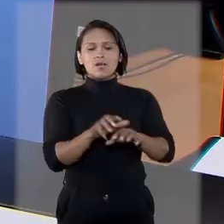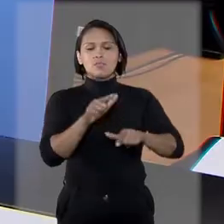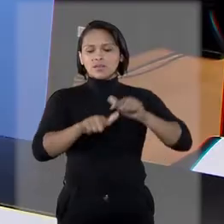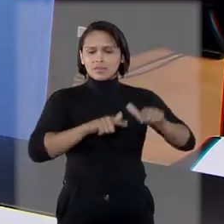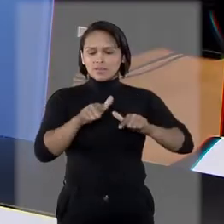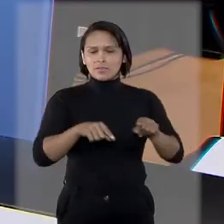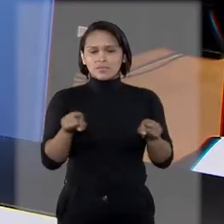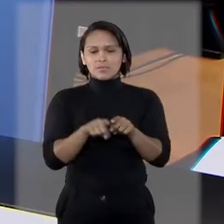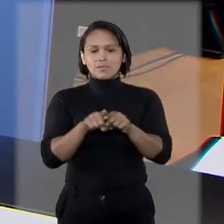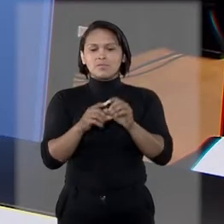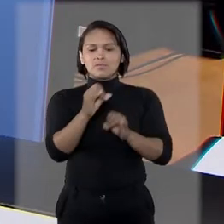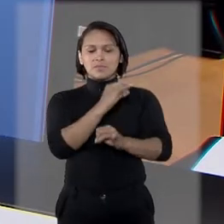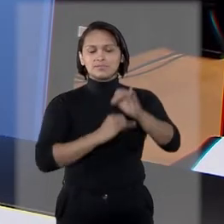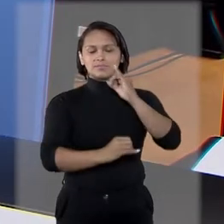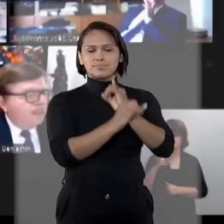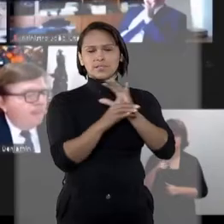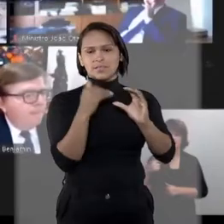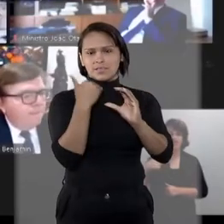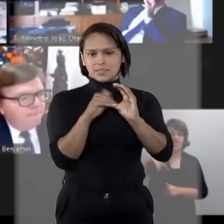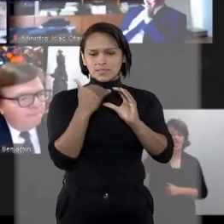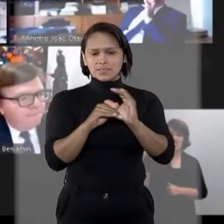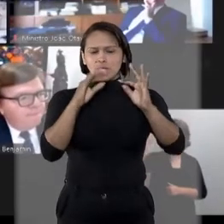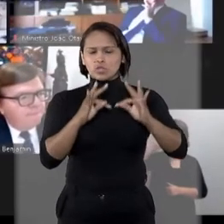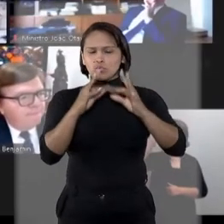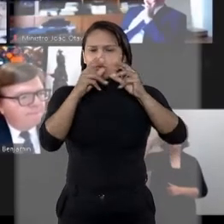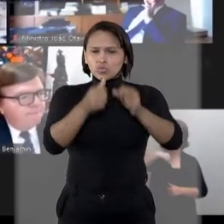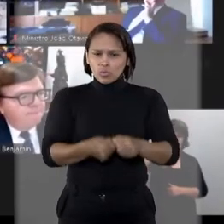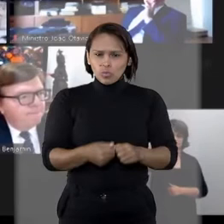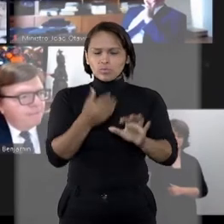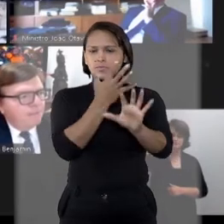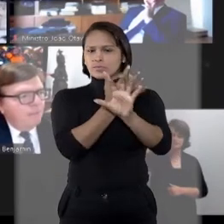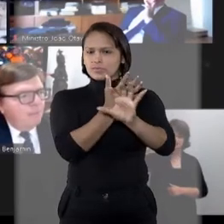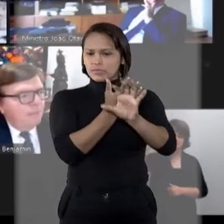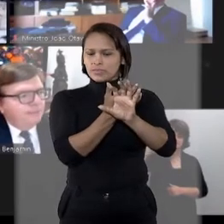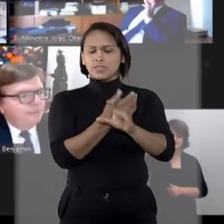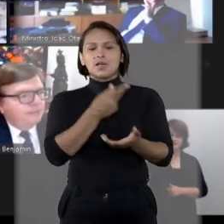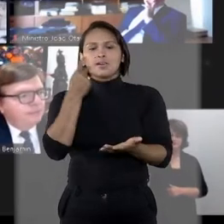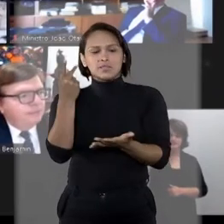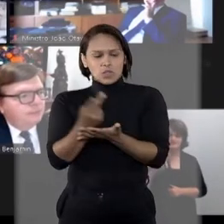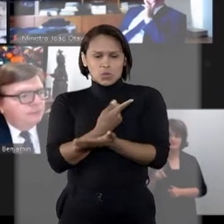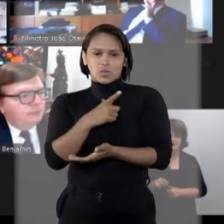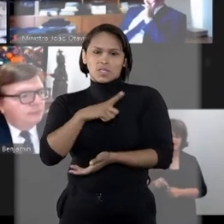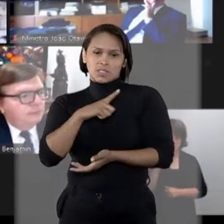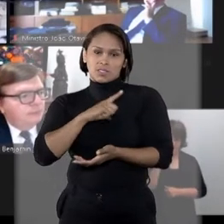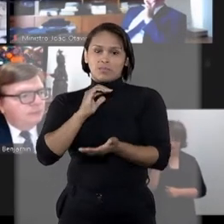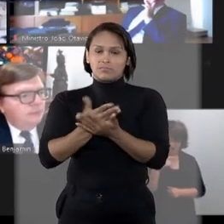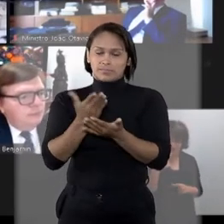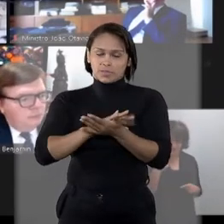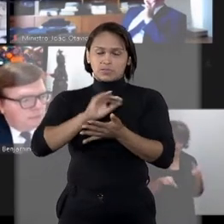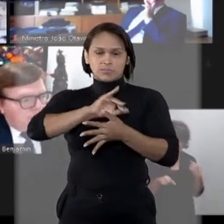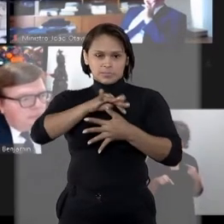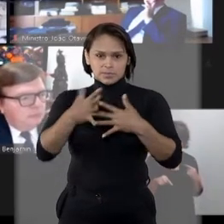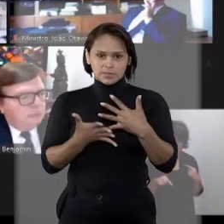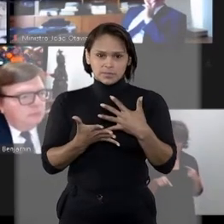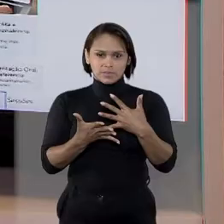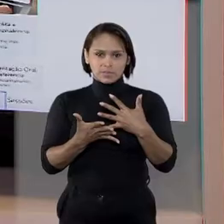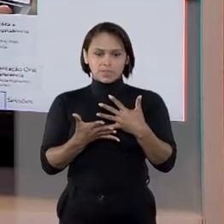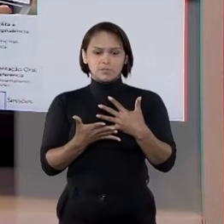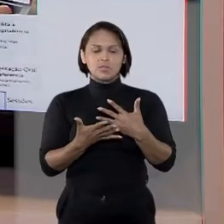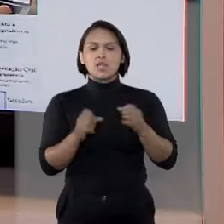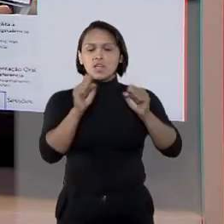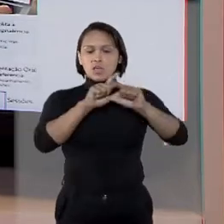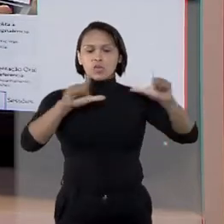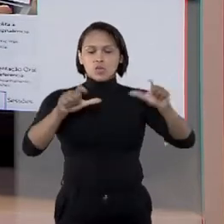trabalha e para quem acessa a justiça. Todas as sessões por videoconferência do STJ hoje contam com a tradução em libras.